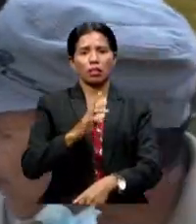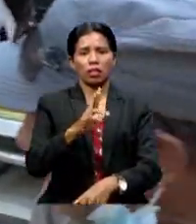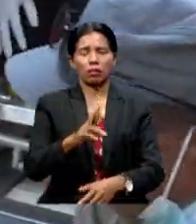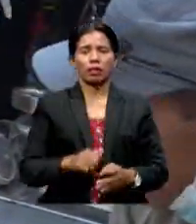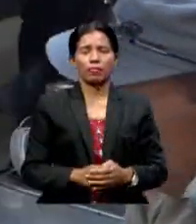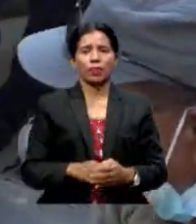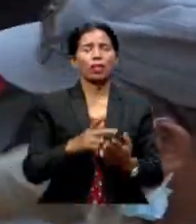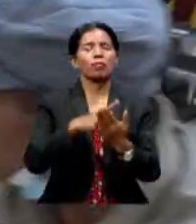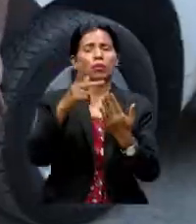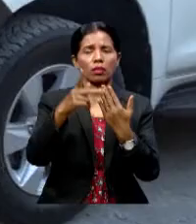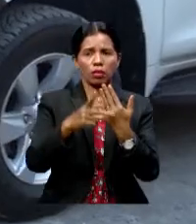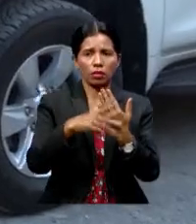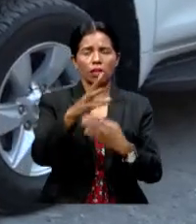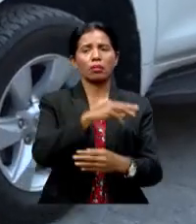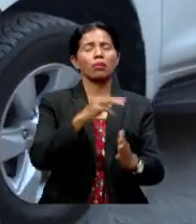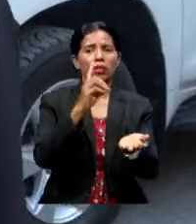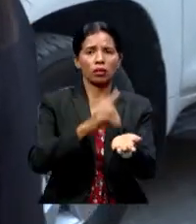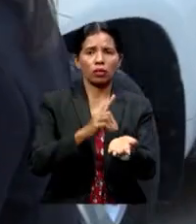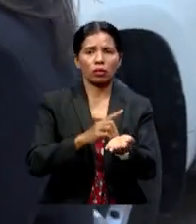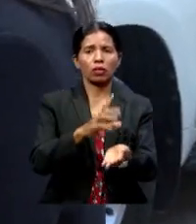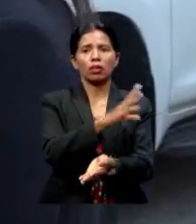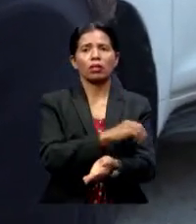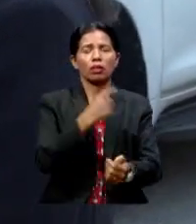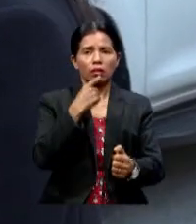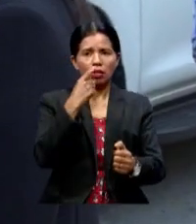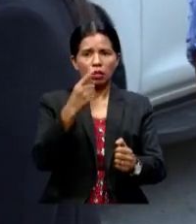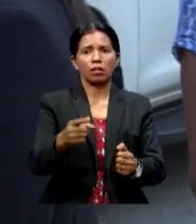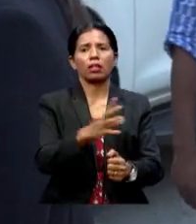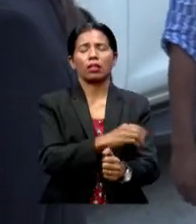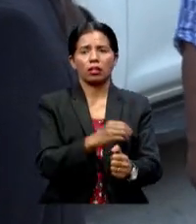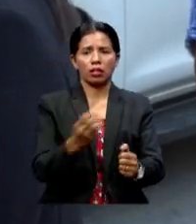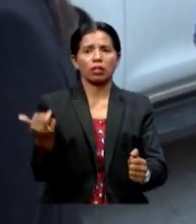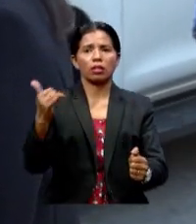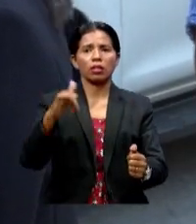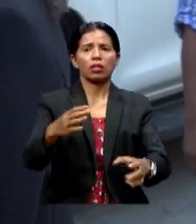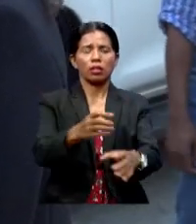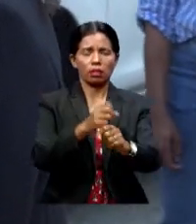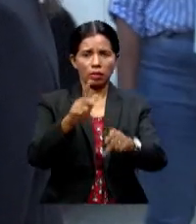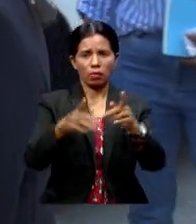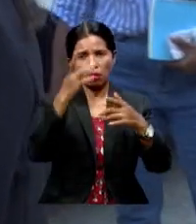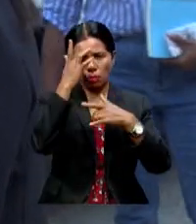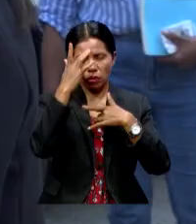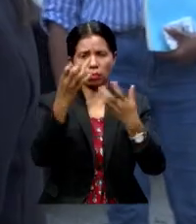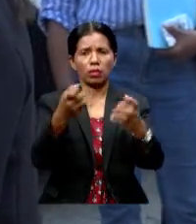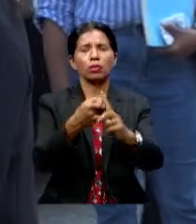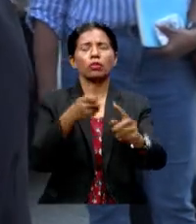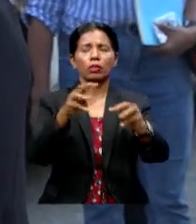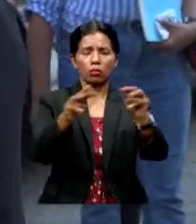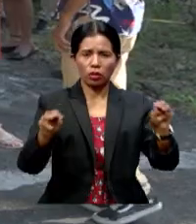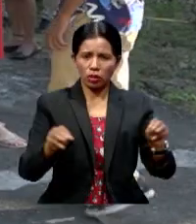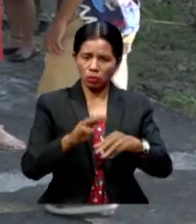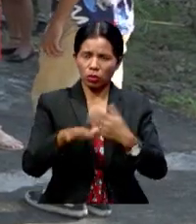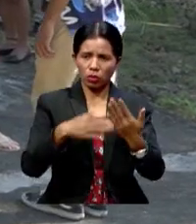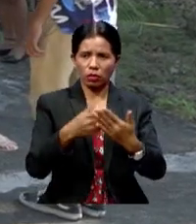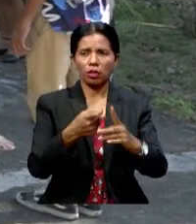Coordenador do programa de internamento no médico clínico do Mintibar, Hateten, durante o dia, se o paciente Barak, mas o município Sira,